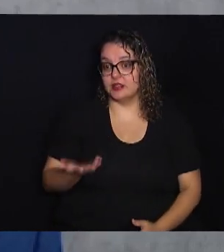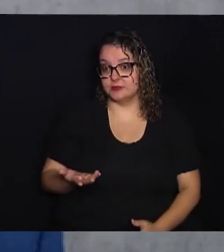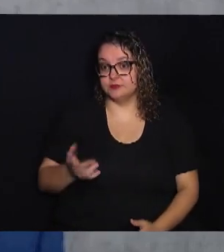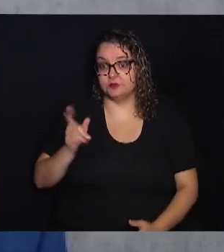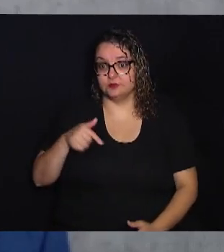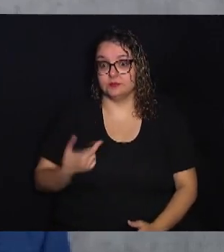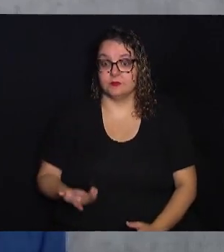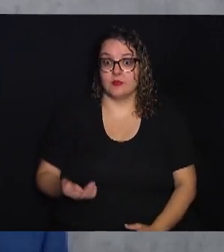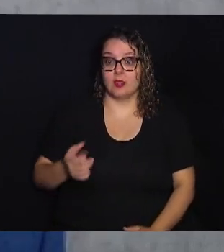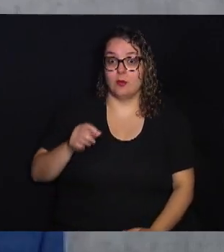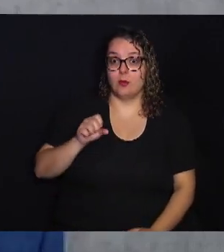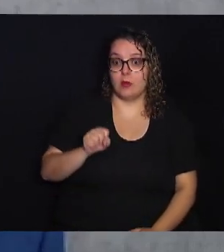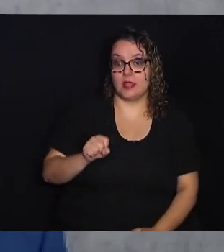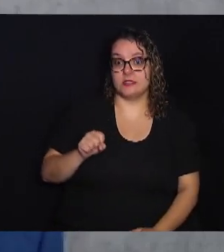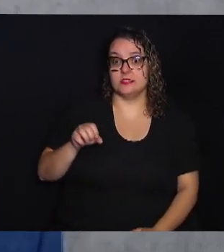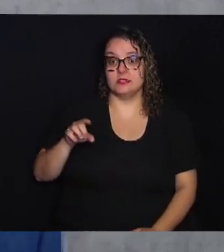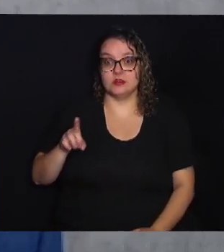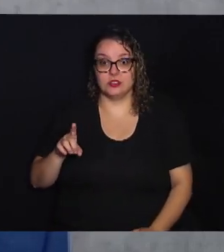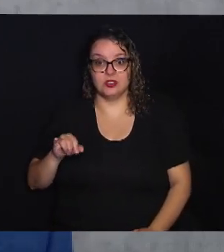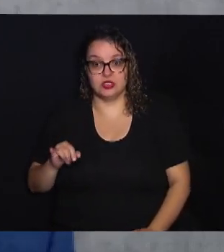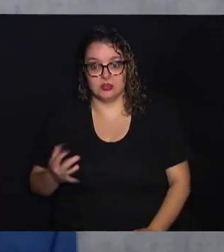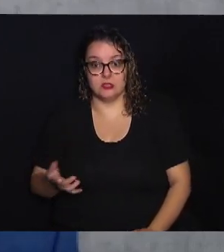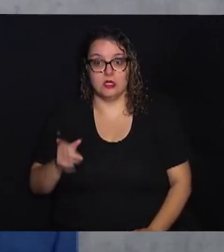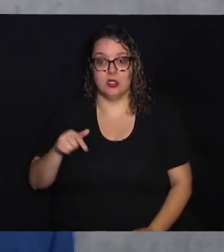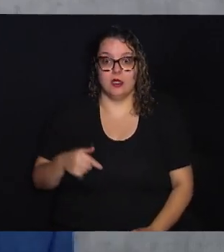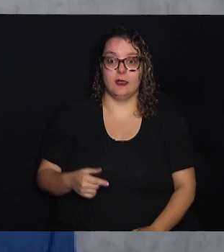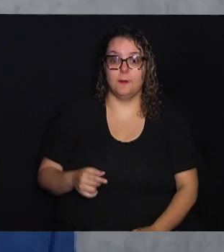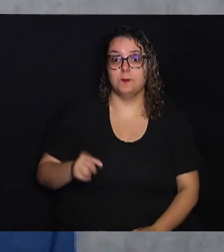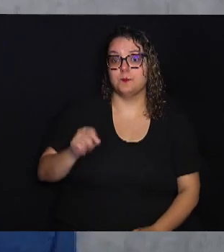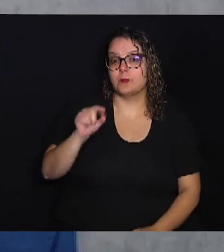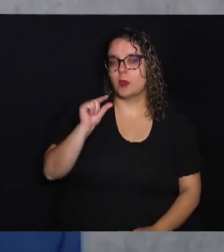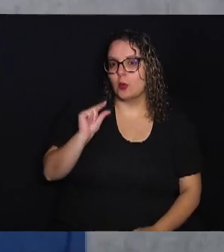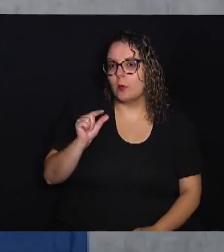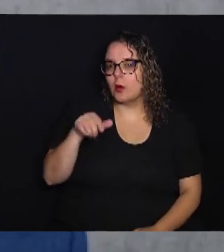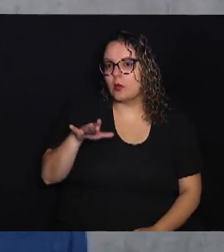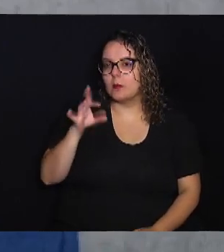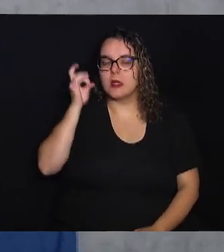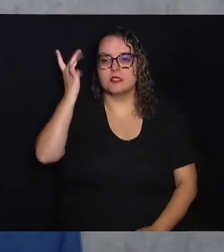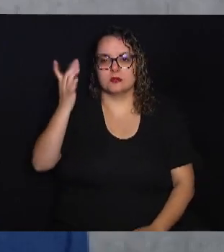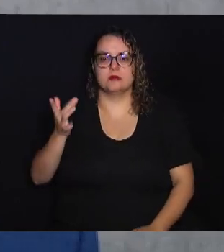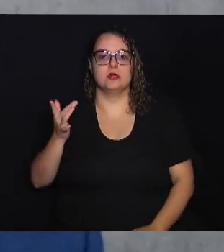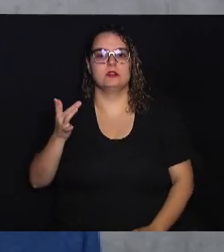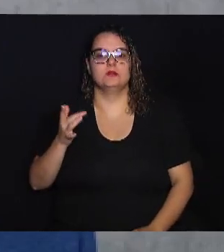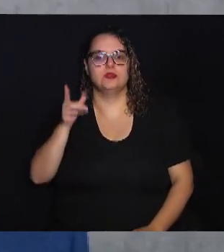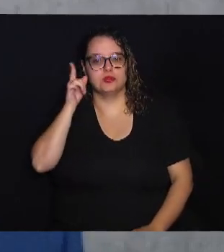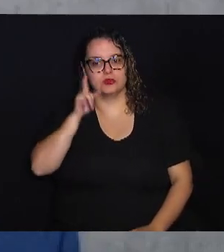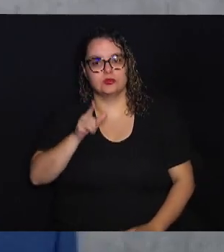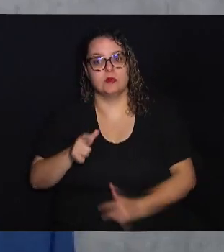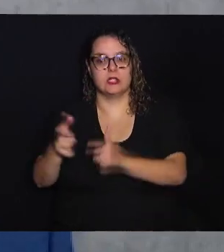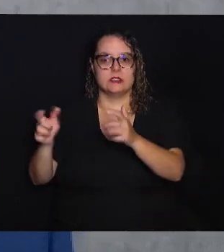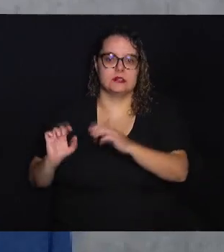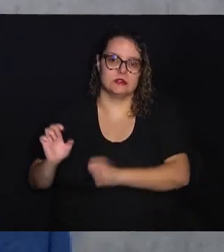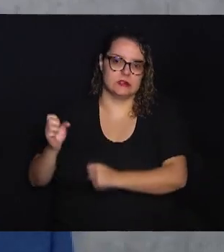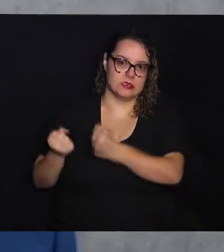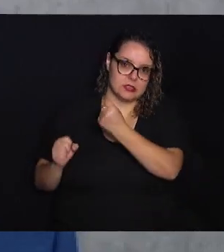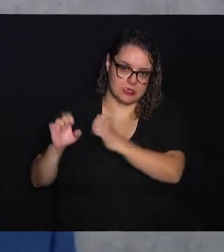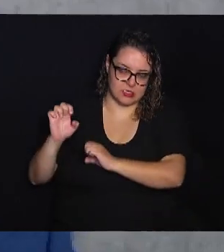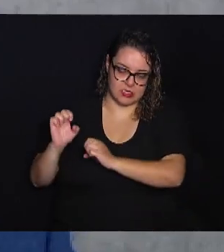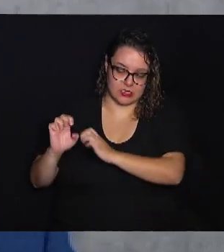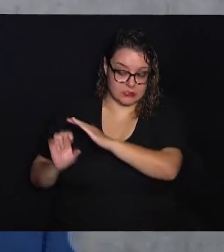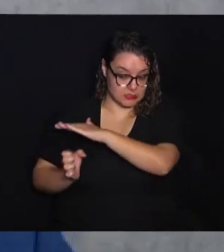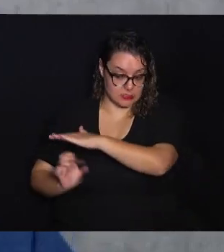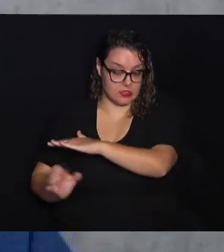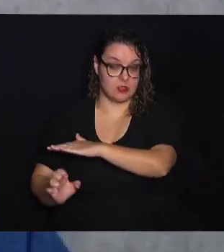gente fala bastante, que é sobre o ISD. Que ele, de certa forma, ele é um pouco mais fácil de ser alcançado pelas grandes